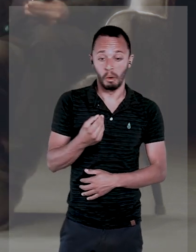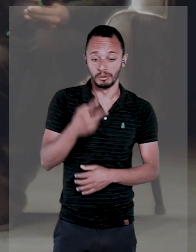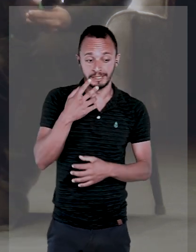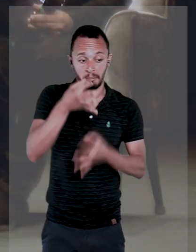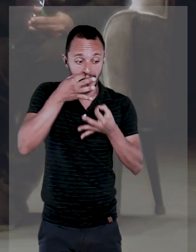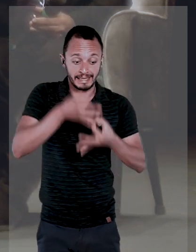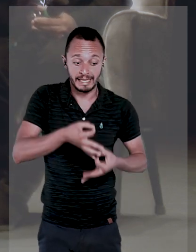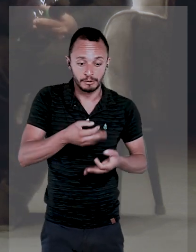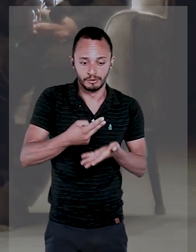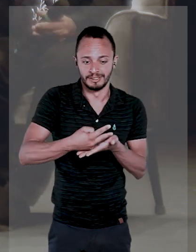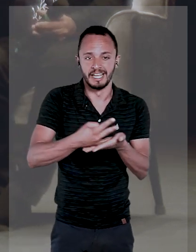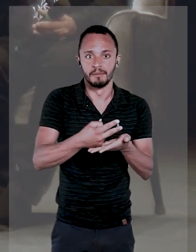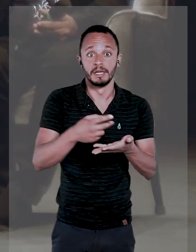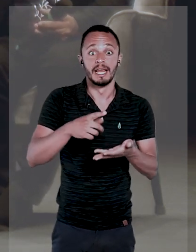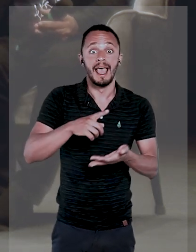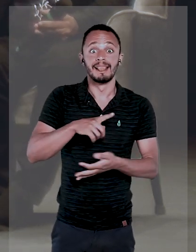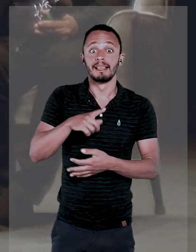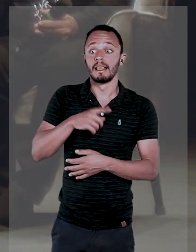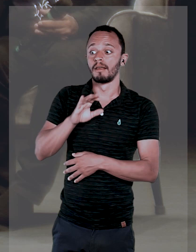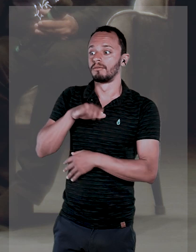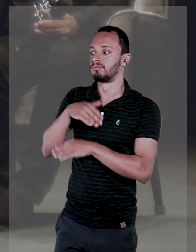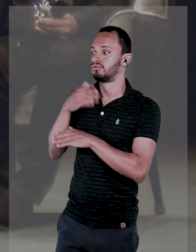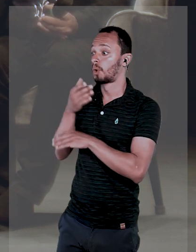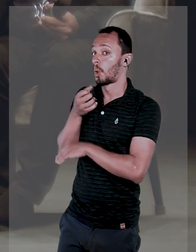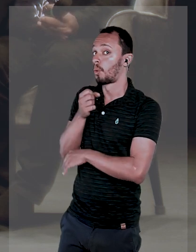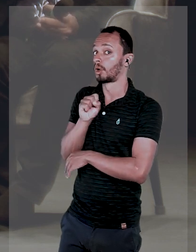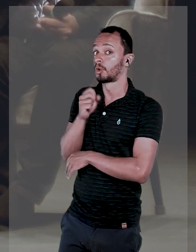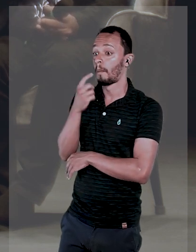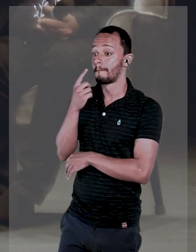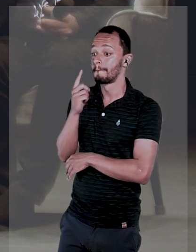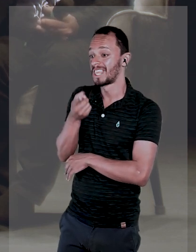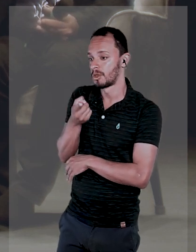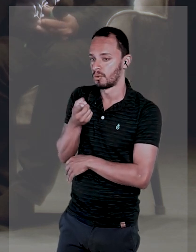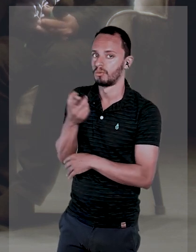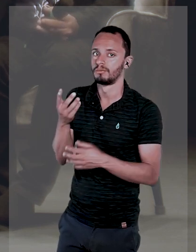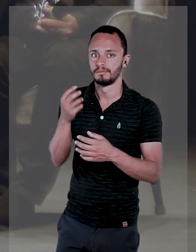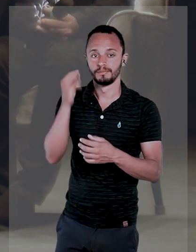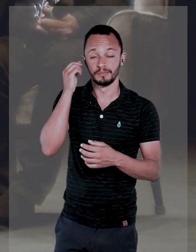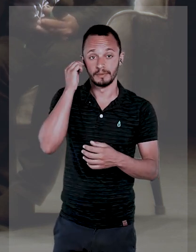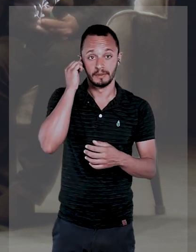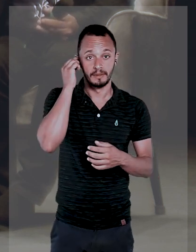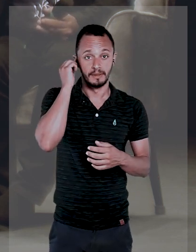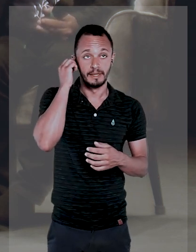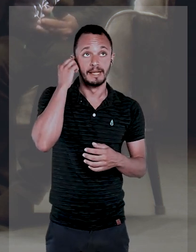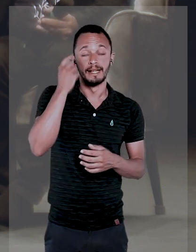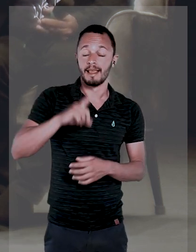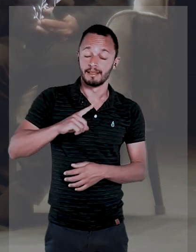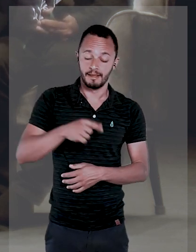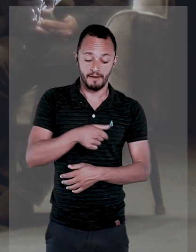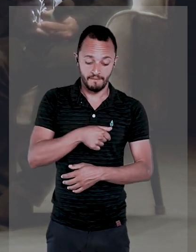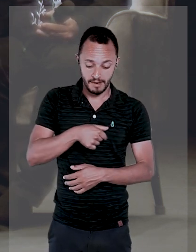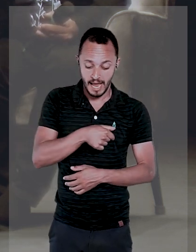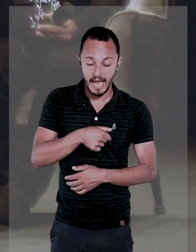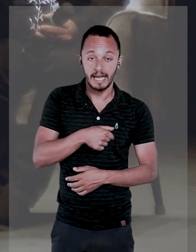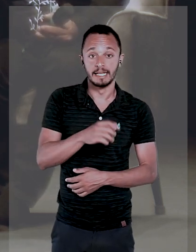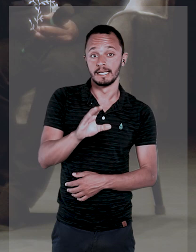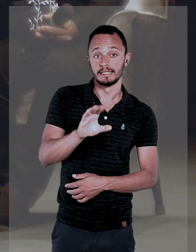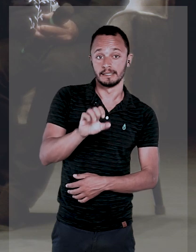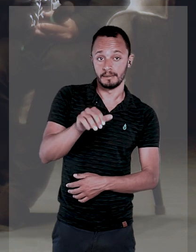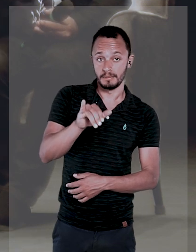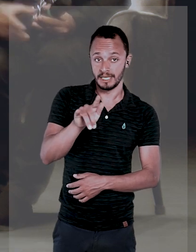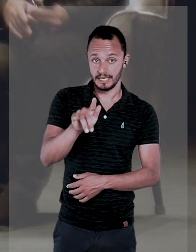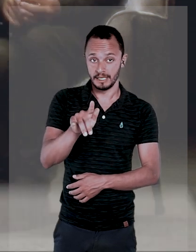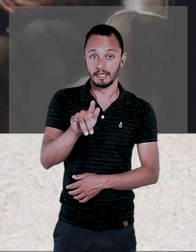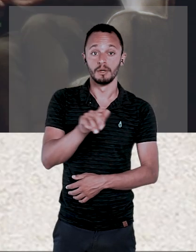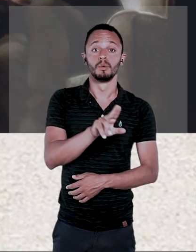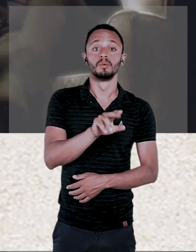né, Sueli, tem que estar ligado de novo para voltar. Eu que já fiz mais de 8 mil. Bem, patrocínio do Instituto Cultural